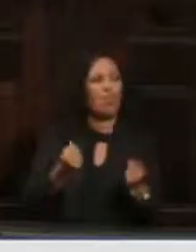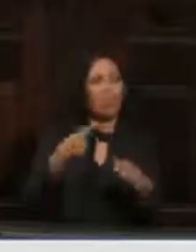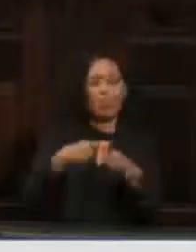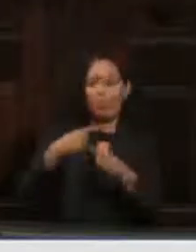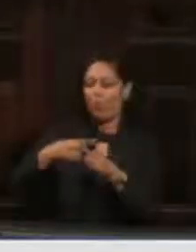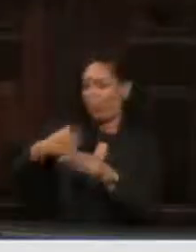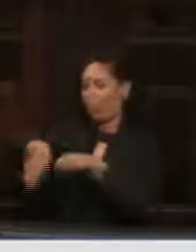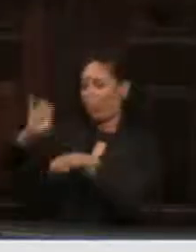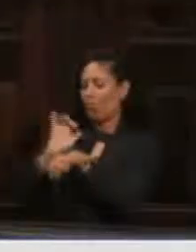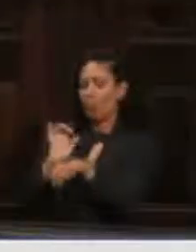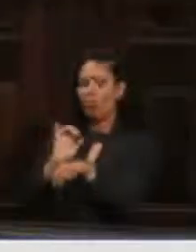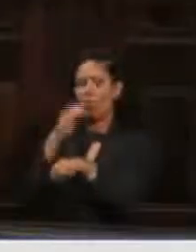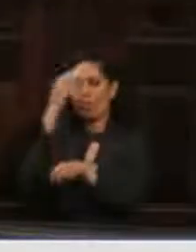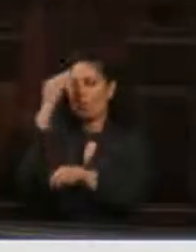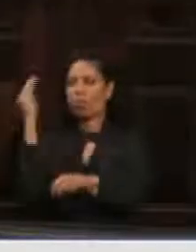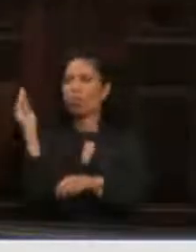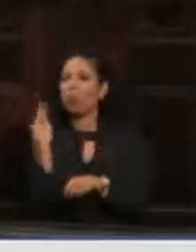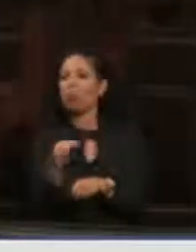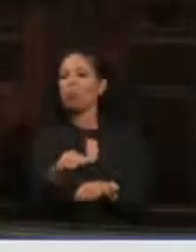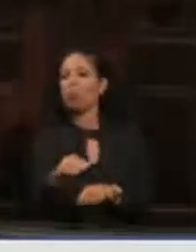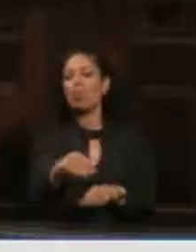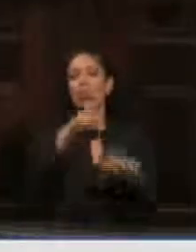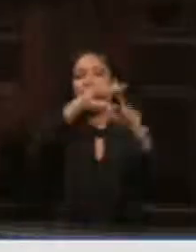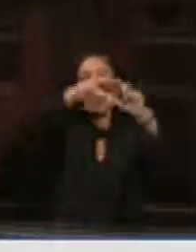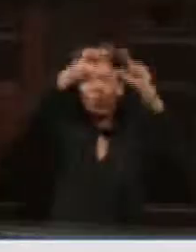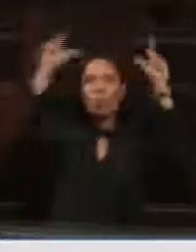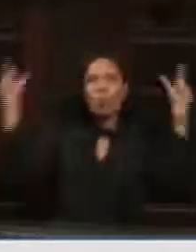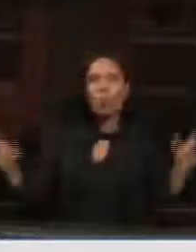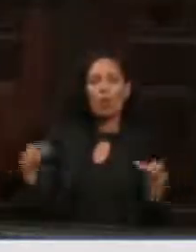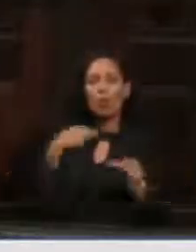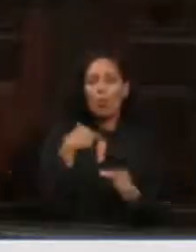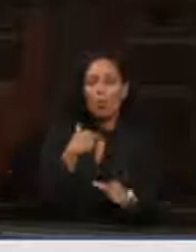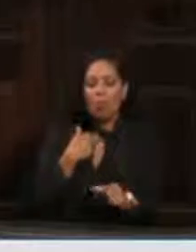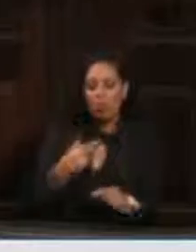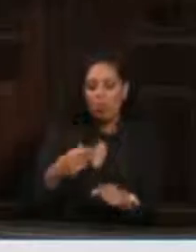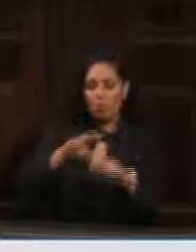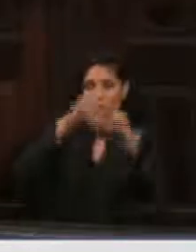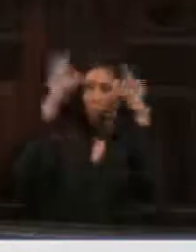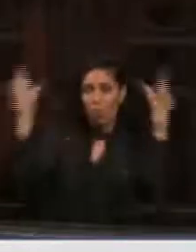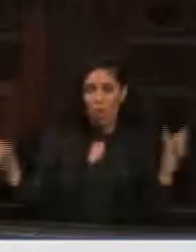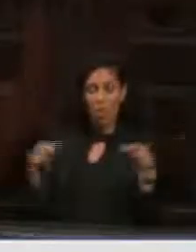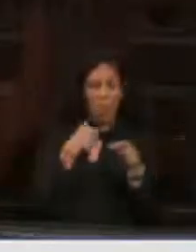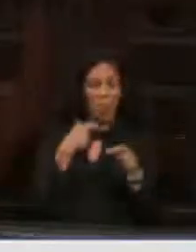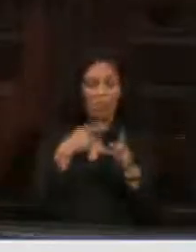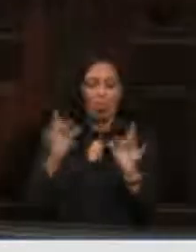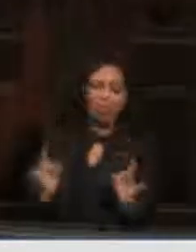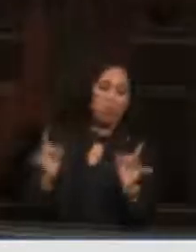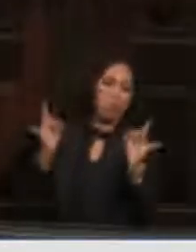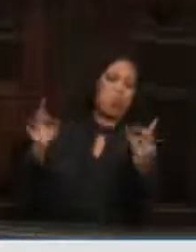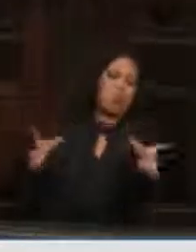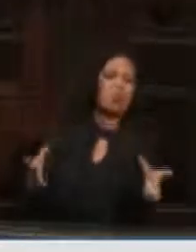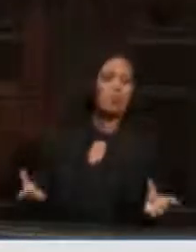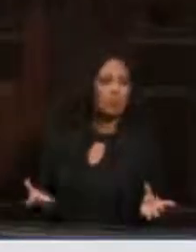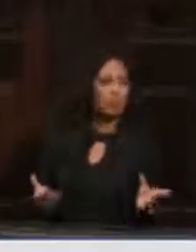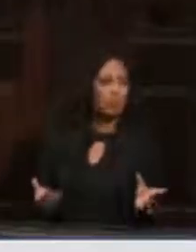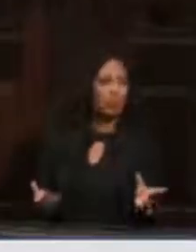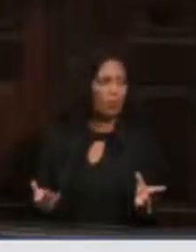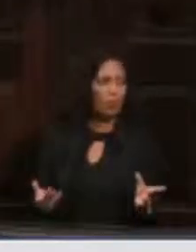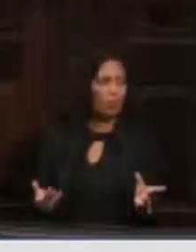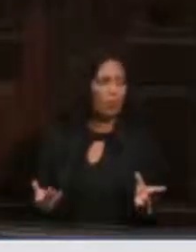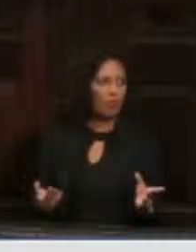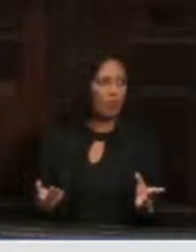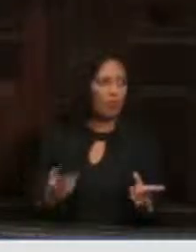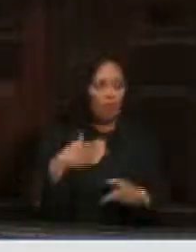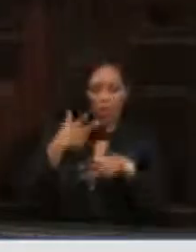omisso com o arco metropolitano. O Estado não pode deixar o arco daquele jeito abandonado. Eu não estou